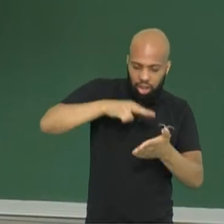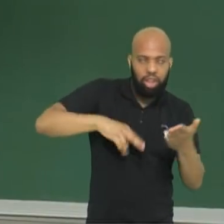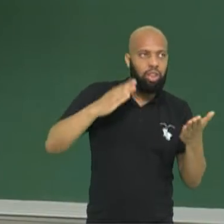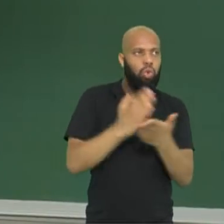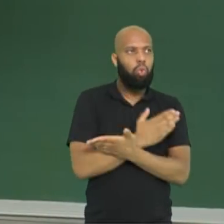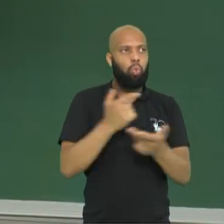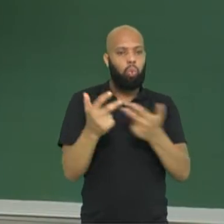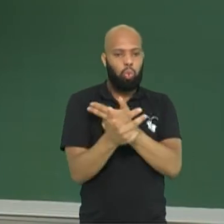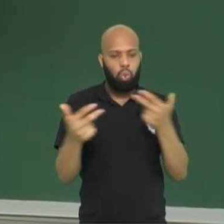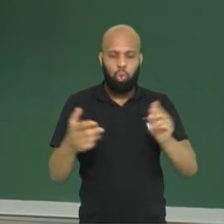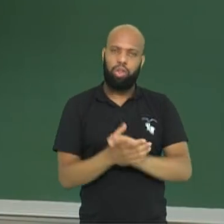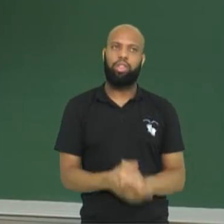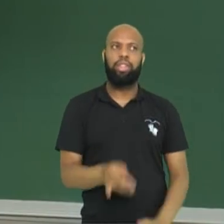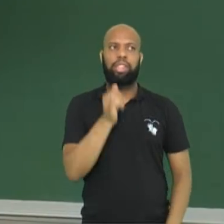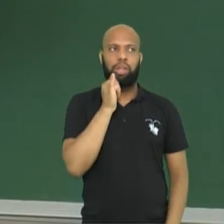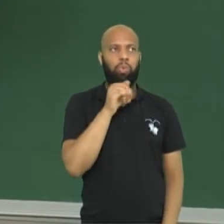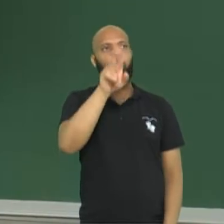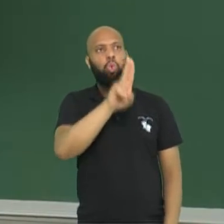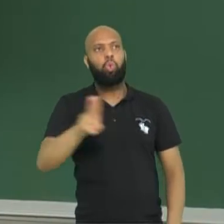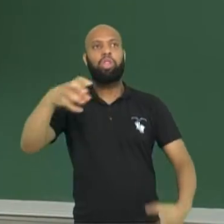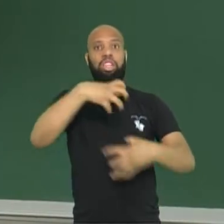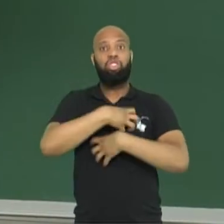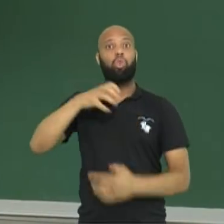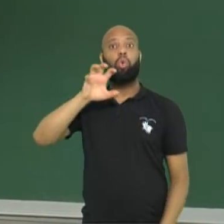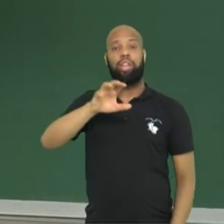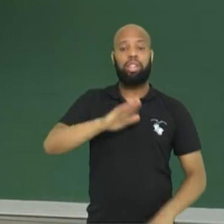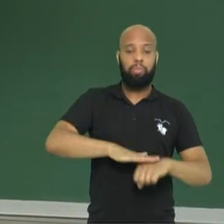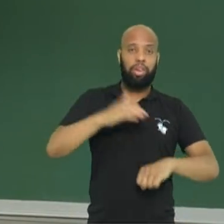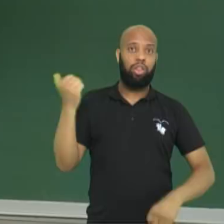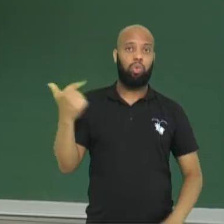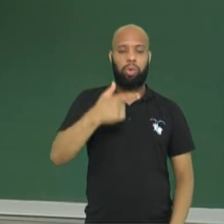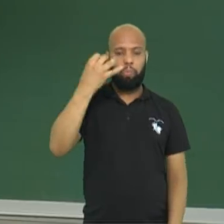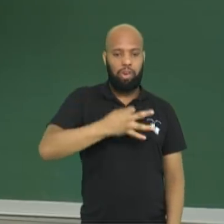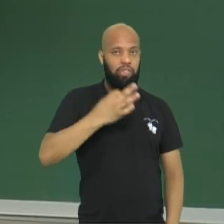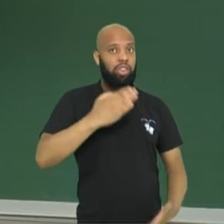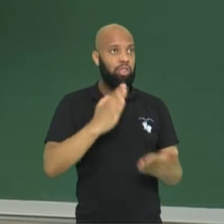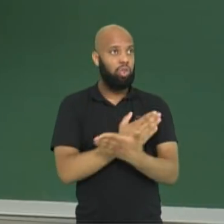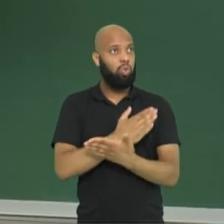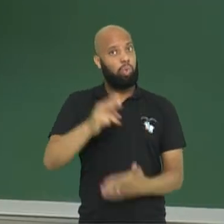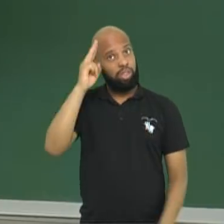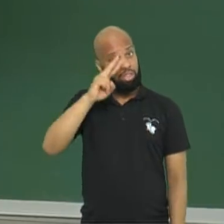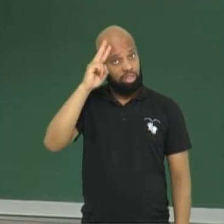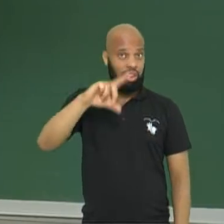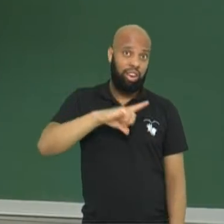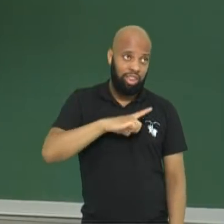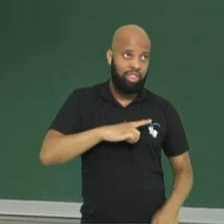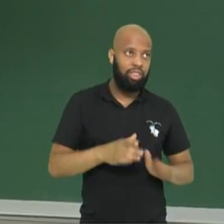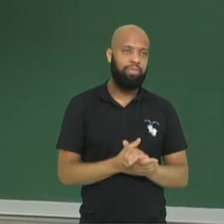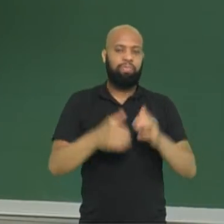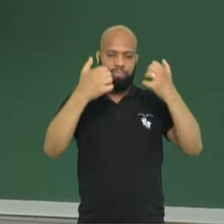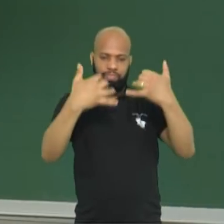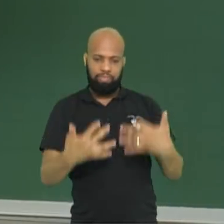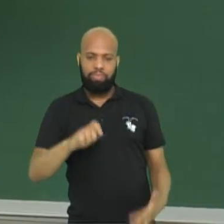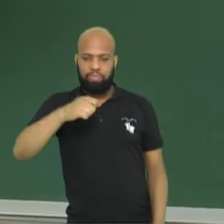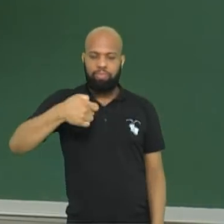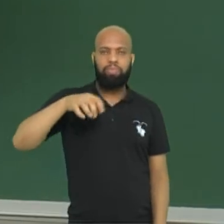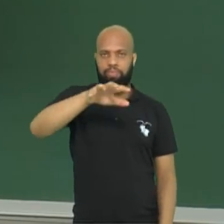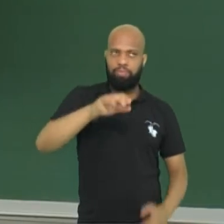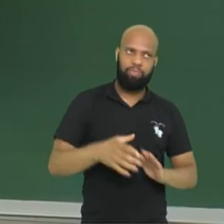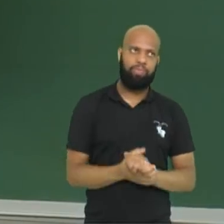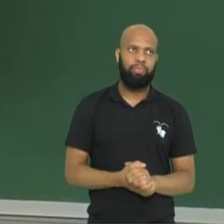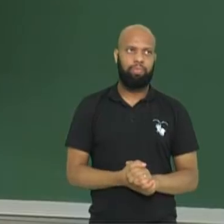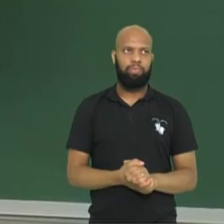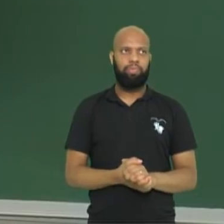às vezes nós vemos este uso do pretérito mais que perfeito em algumas histórias, né? Que elas falam, né?